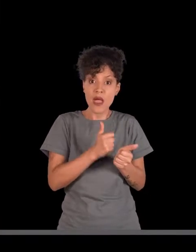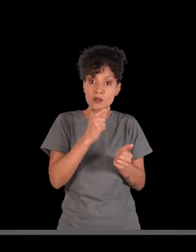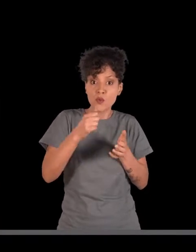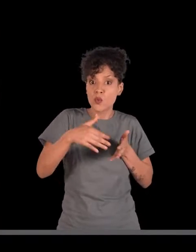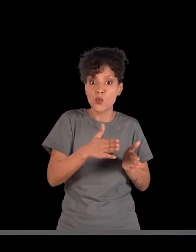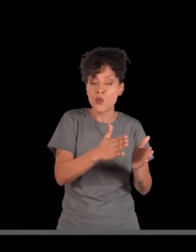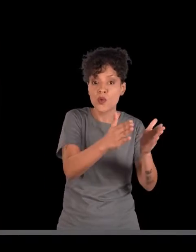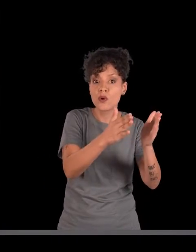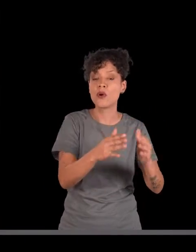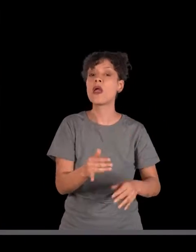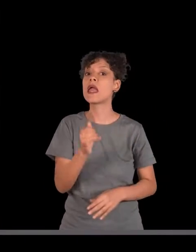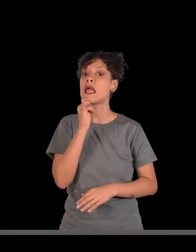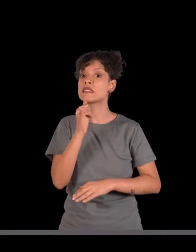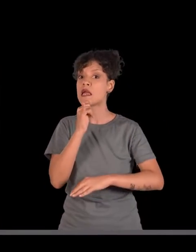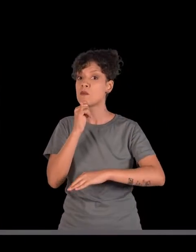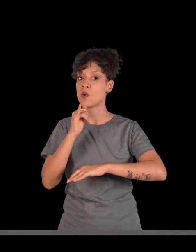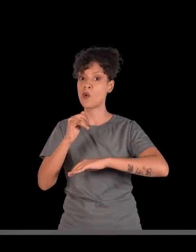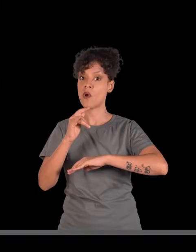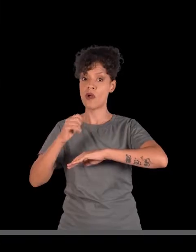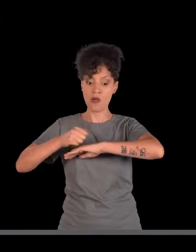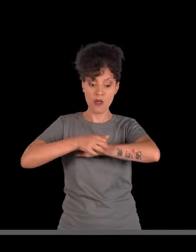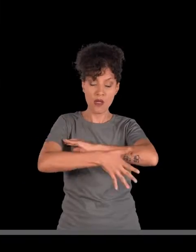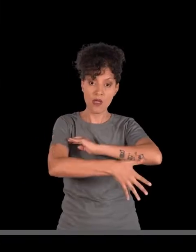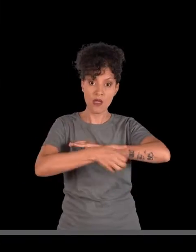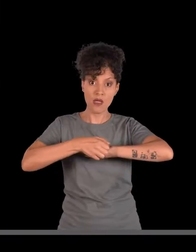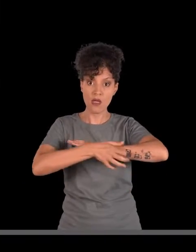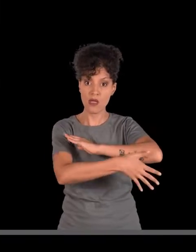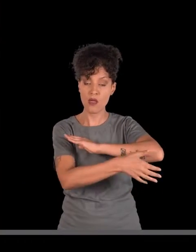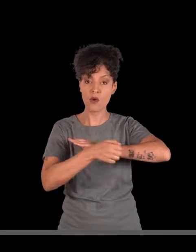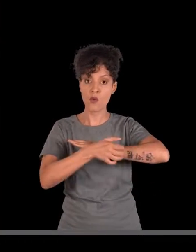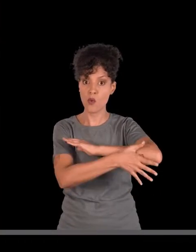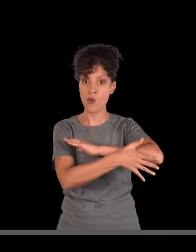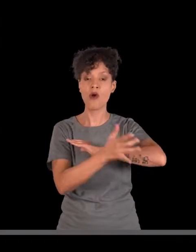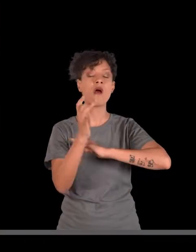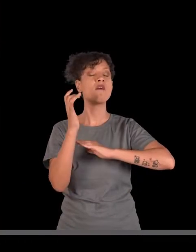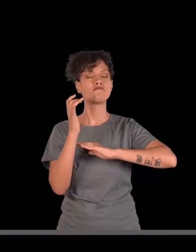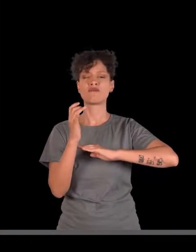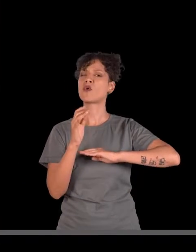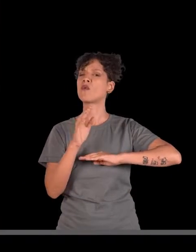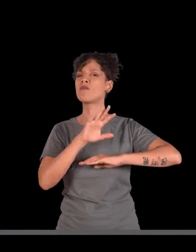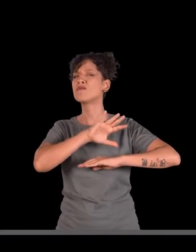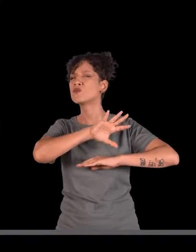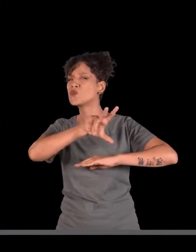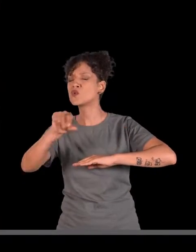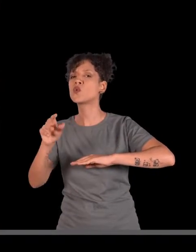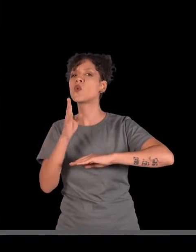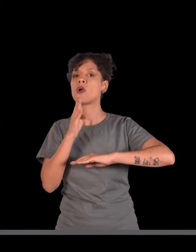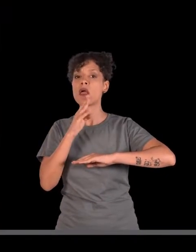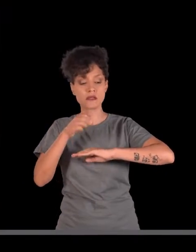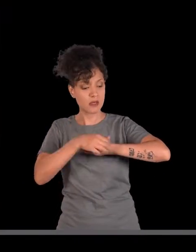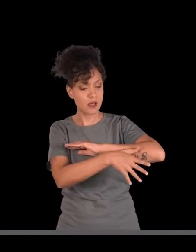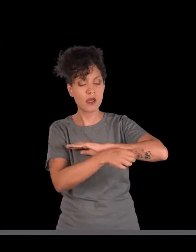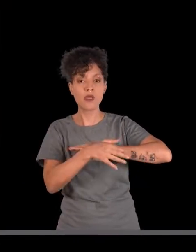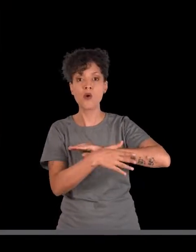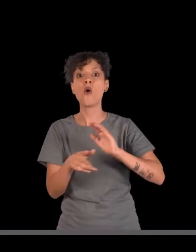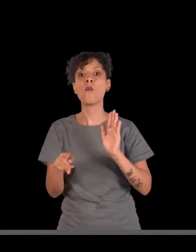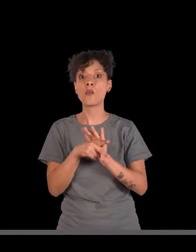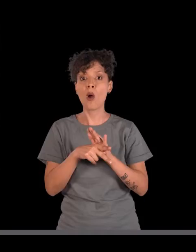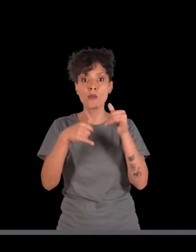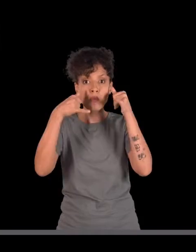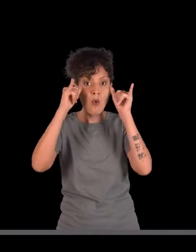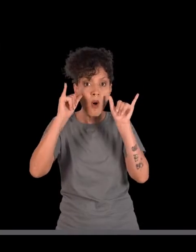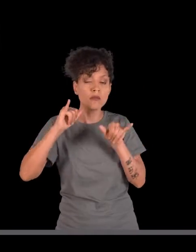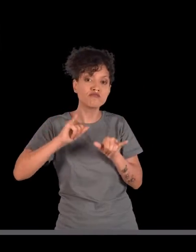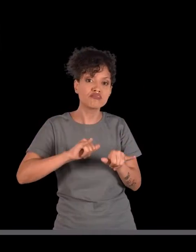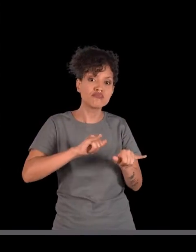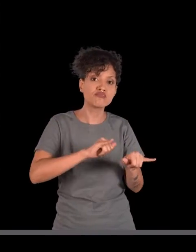dos rios, como por exemplo o Rio São Francisco, que ficou conhecido como Rio de Currais. Por quê? Porque exatamente um